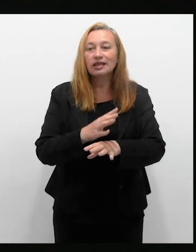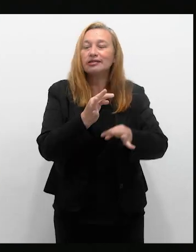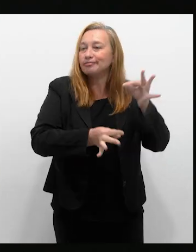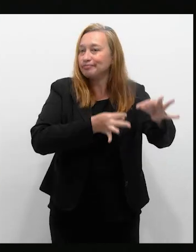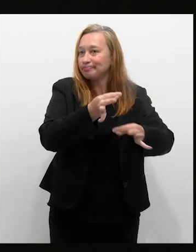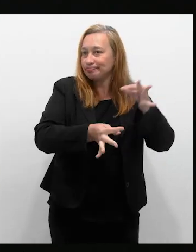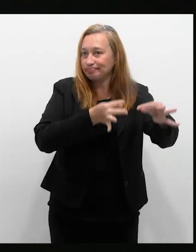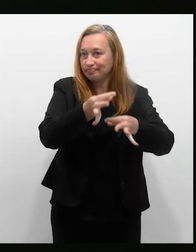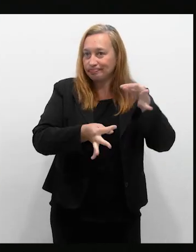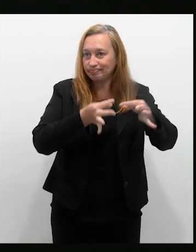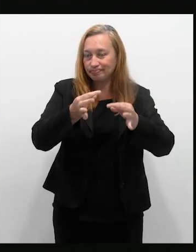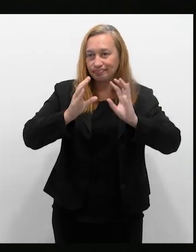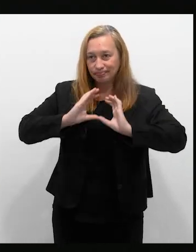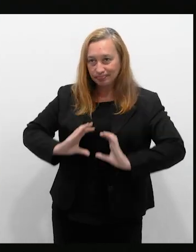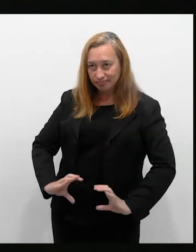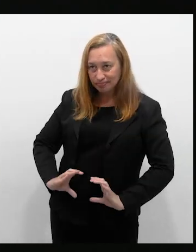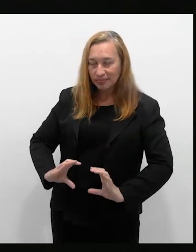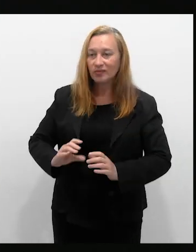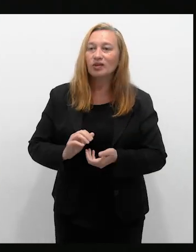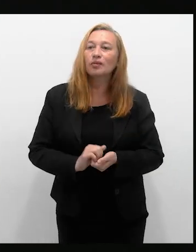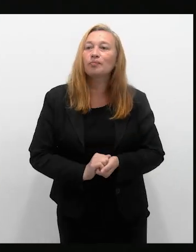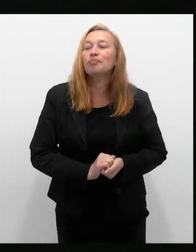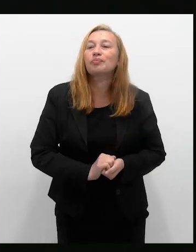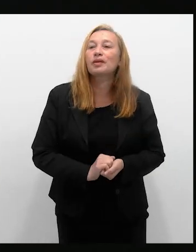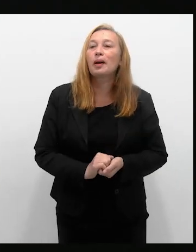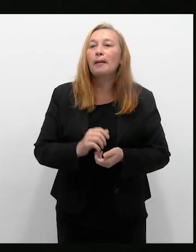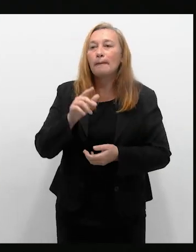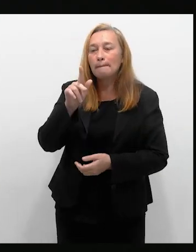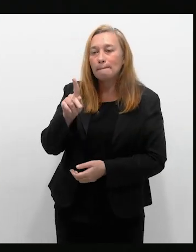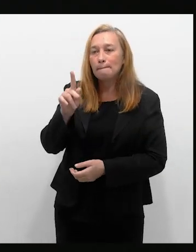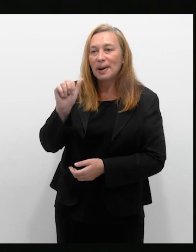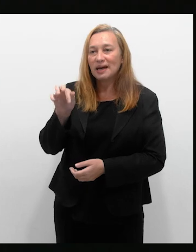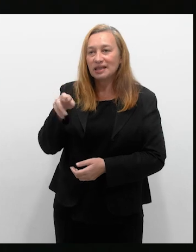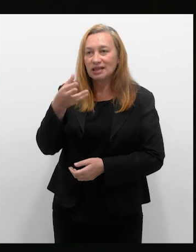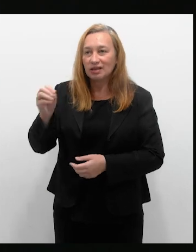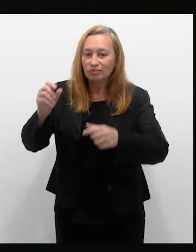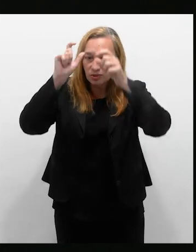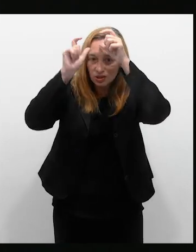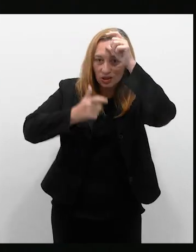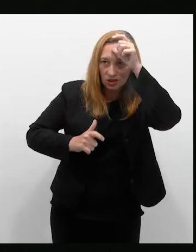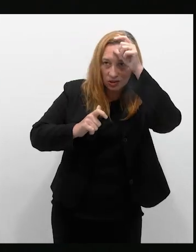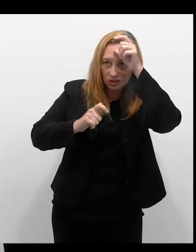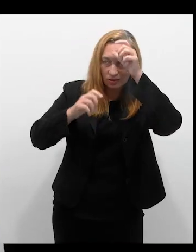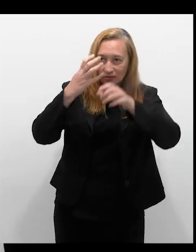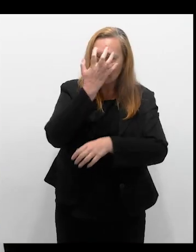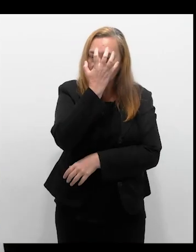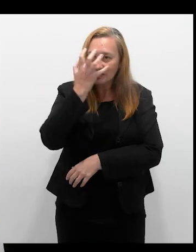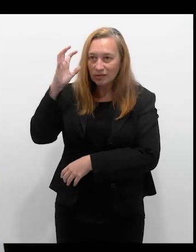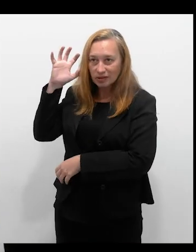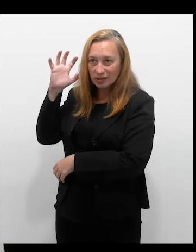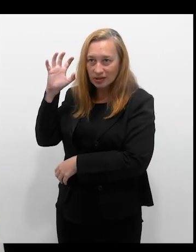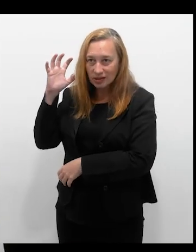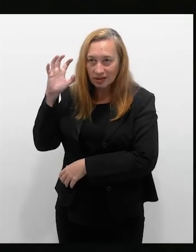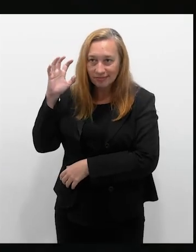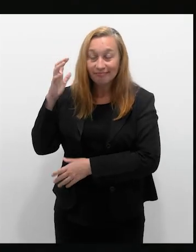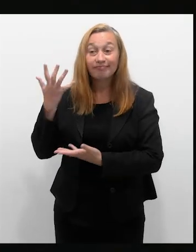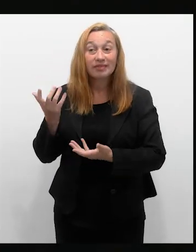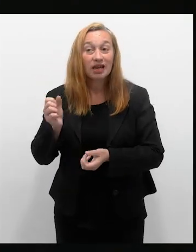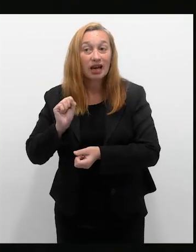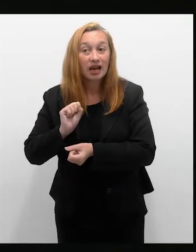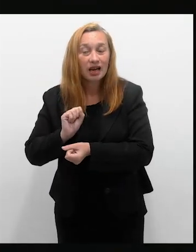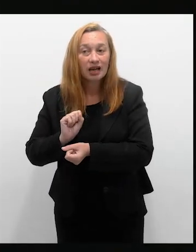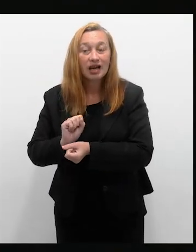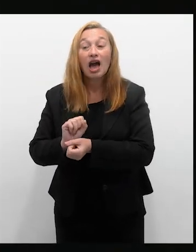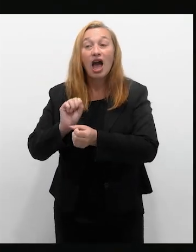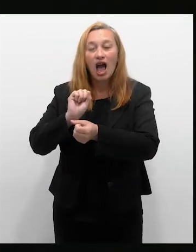terapia comportamental dialética, considerado padrão para o transtorno da personalidade borderline. A